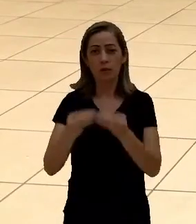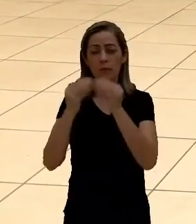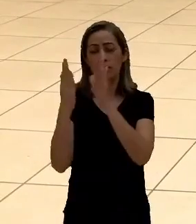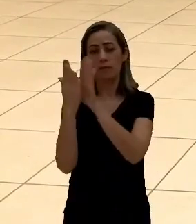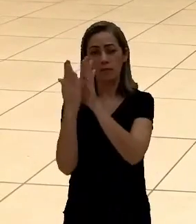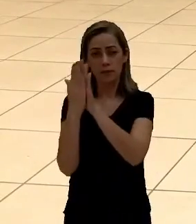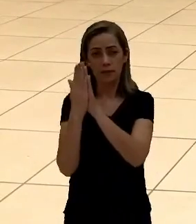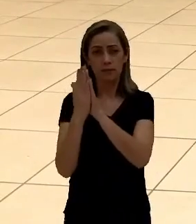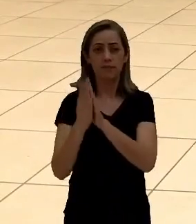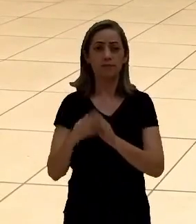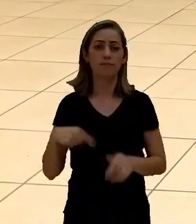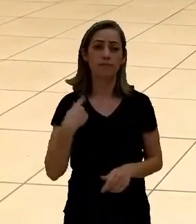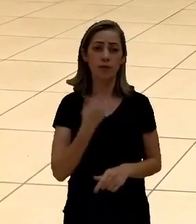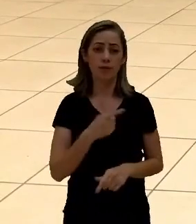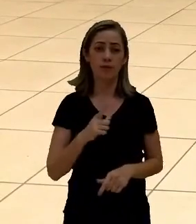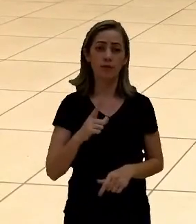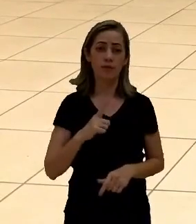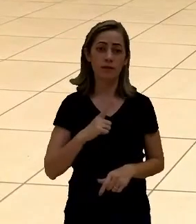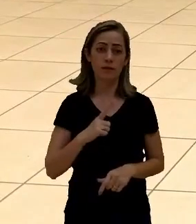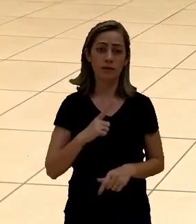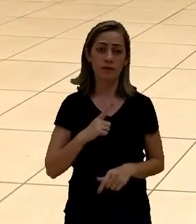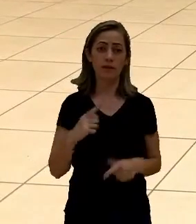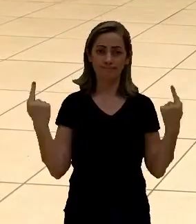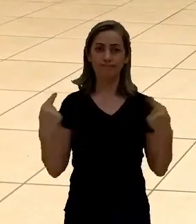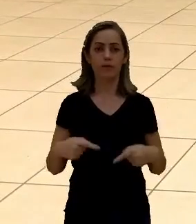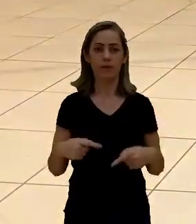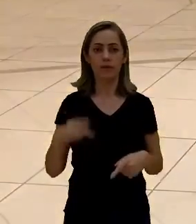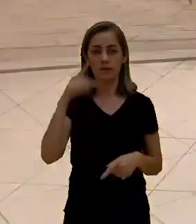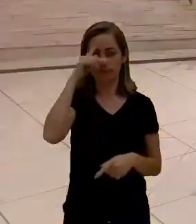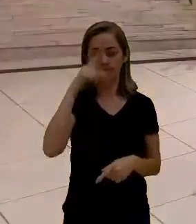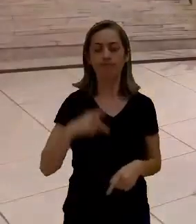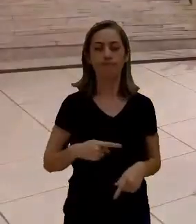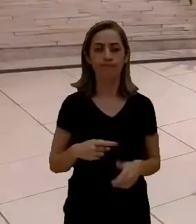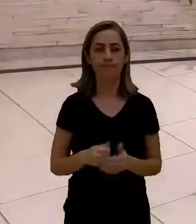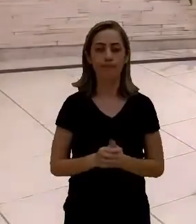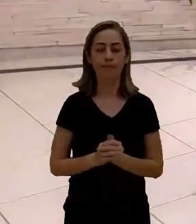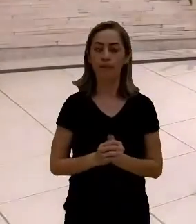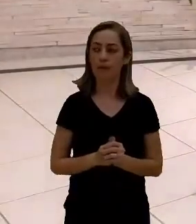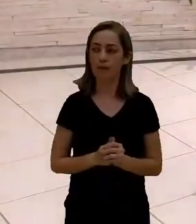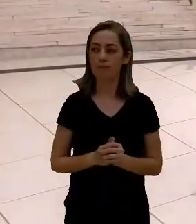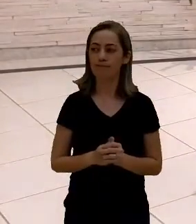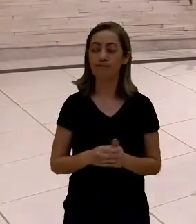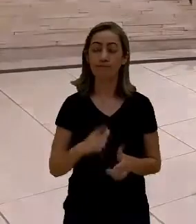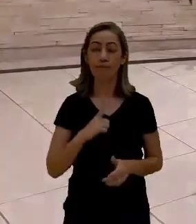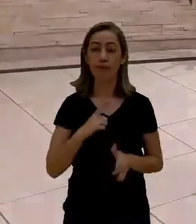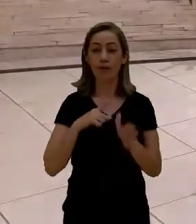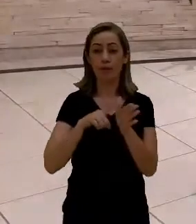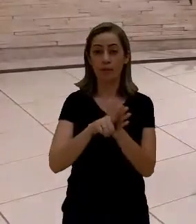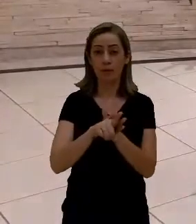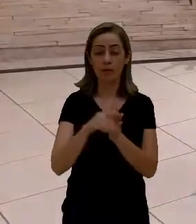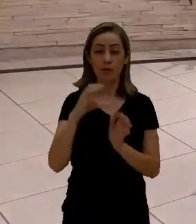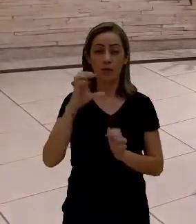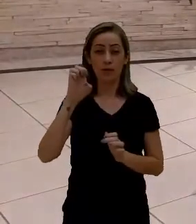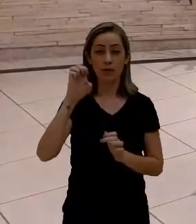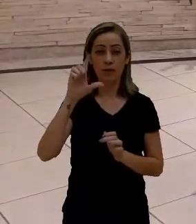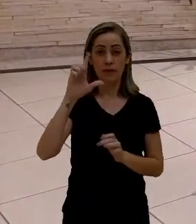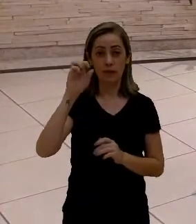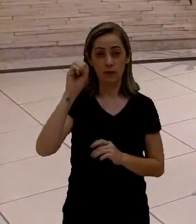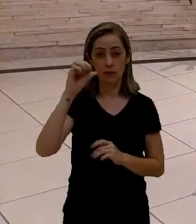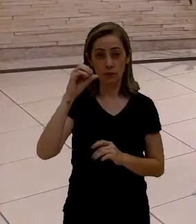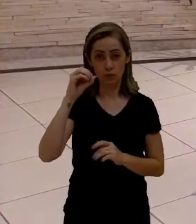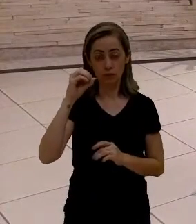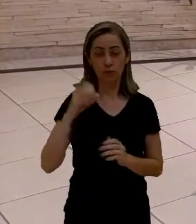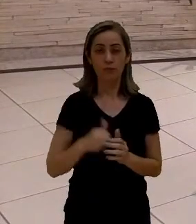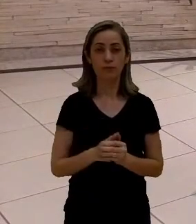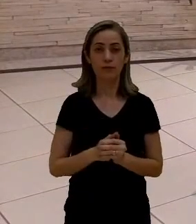a gente tem se desafiado a cada instante falando agora aqui já teve uma pergunta do Celso Gogola que ele fala sobre